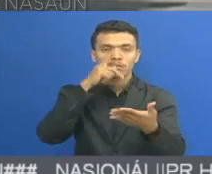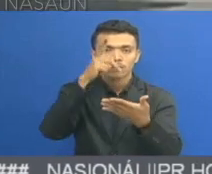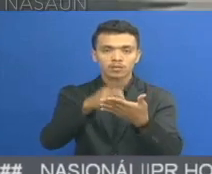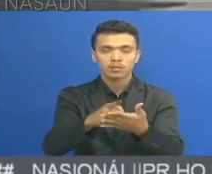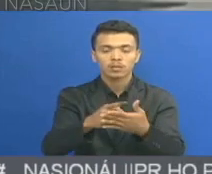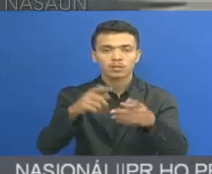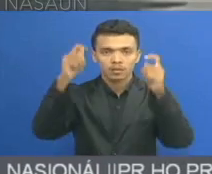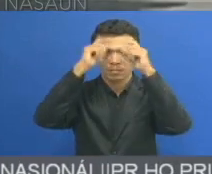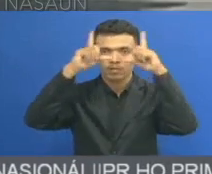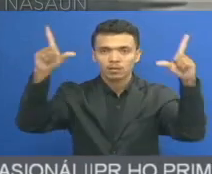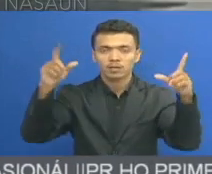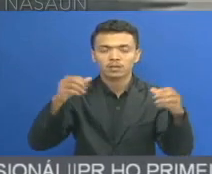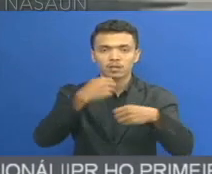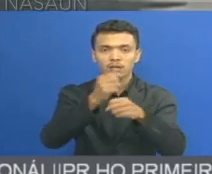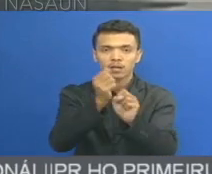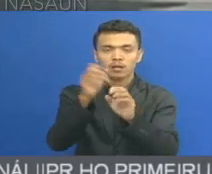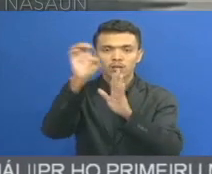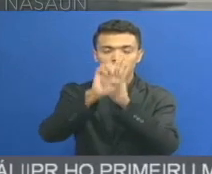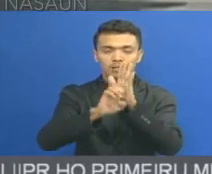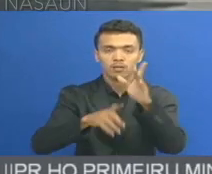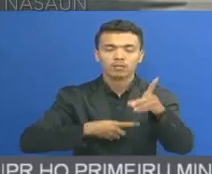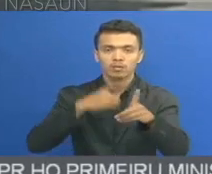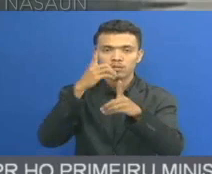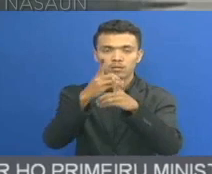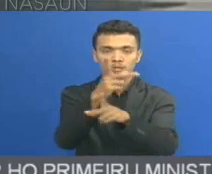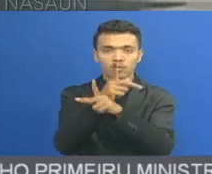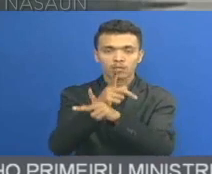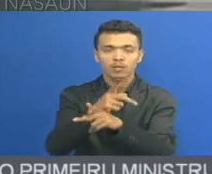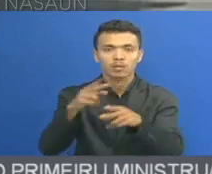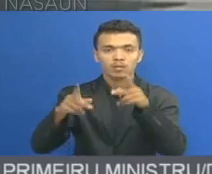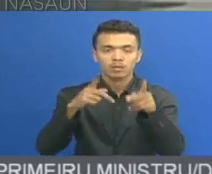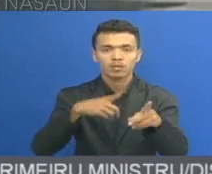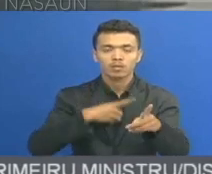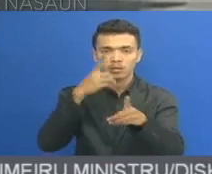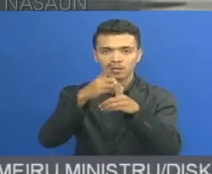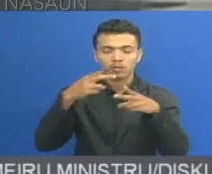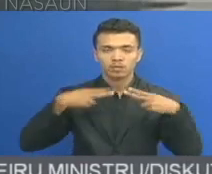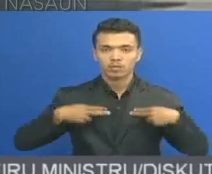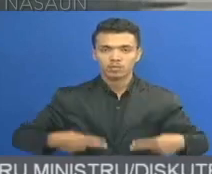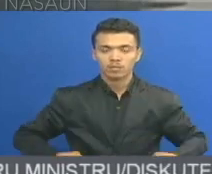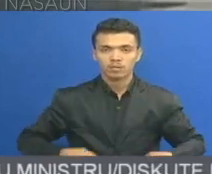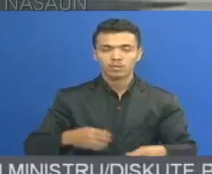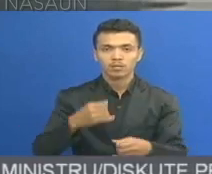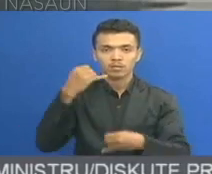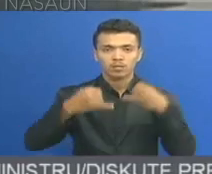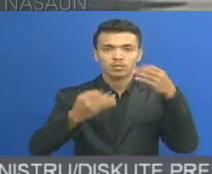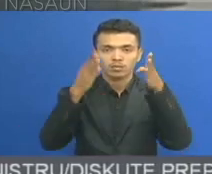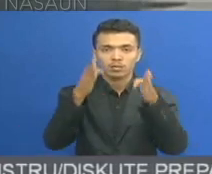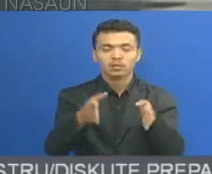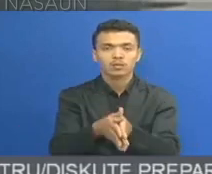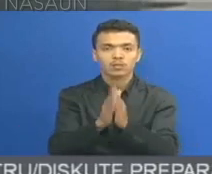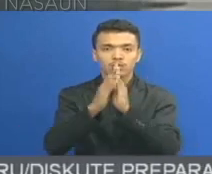Mas que Timor-Leste adopta Estado direito ida, onde protege direitos humanos. Além de jurista Timor-Leste, moço